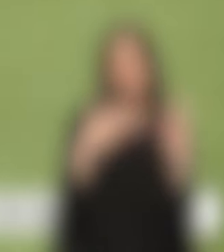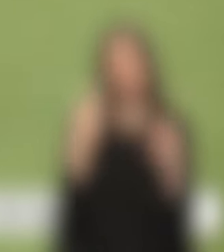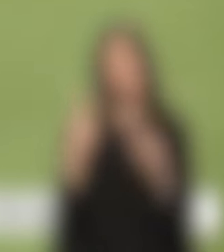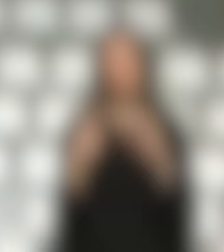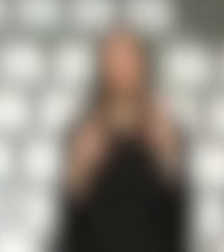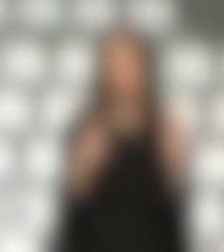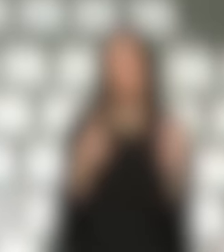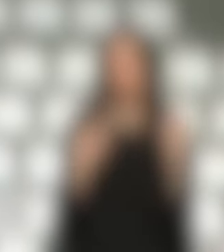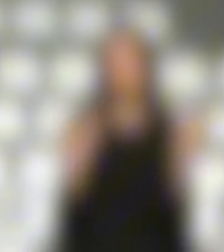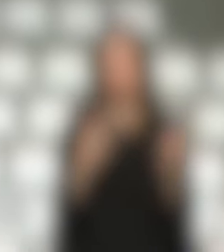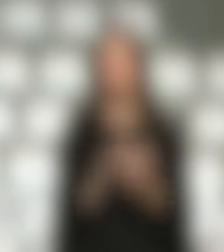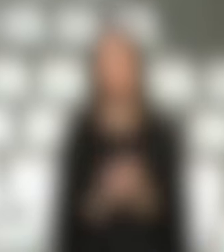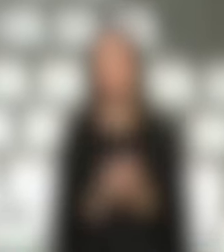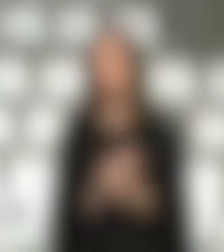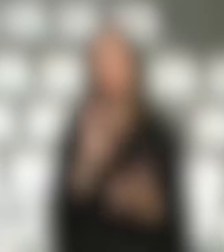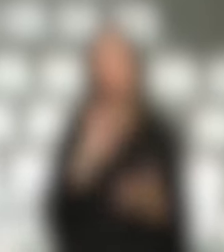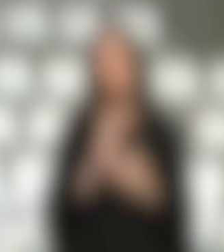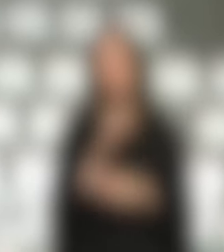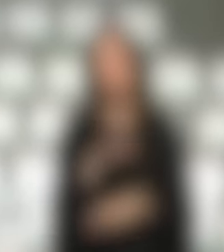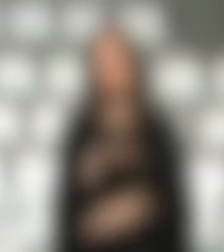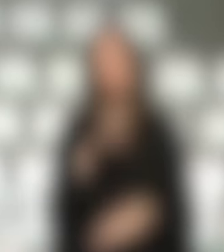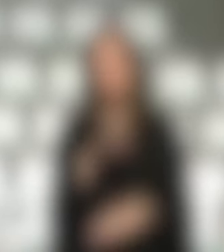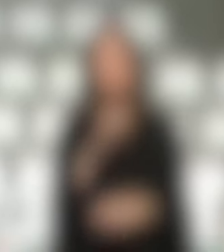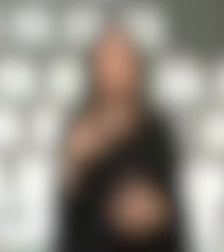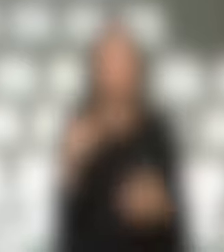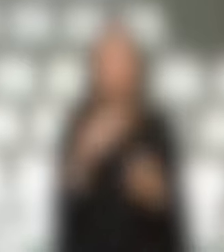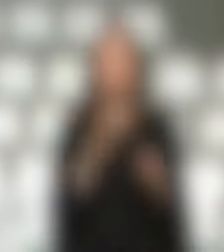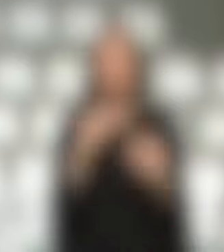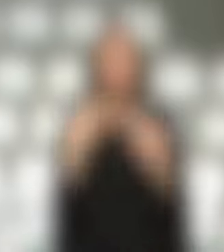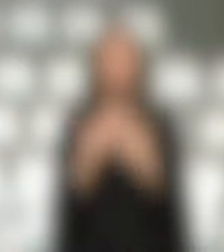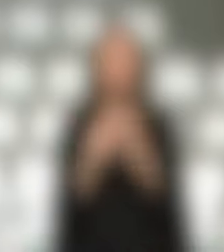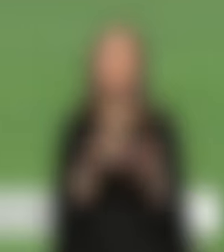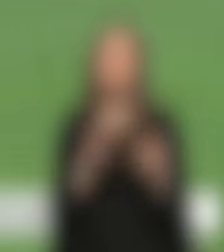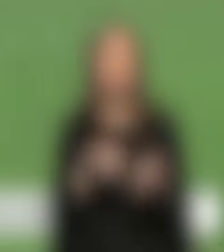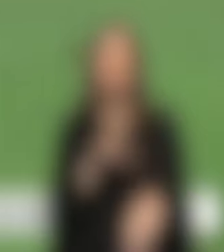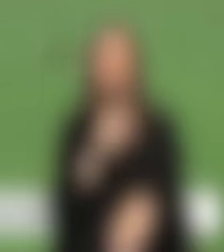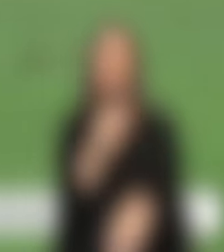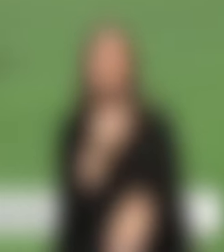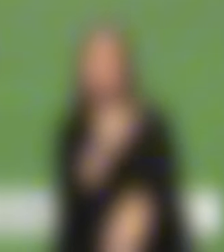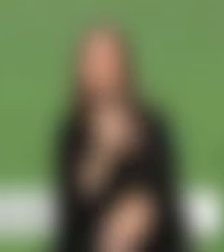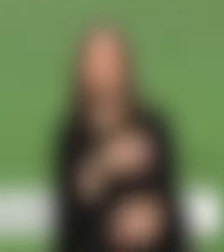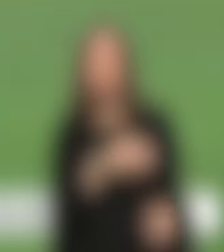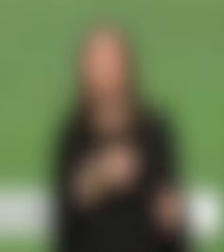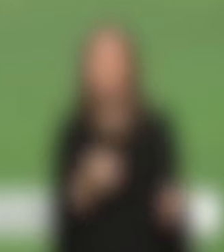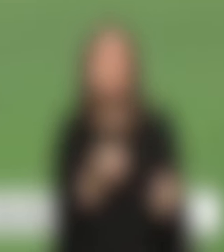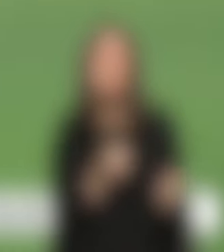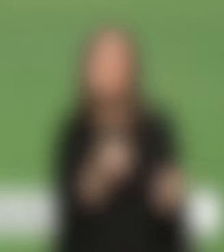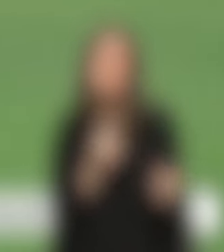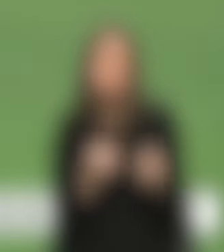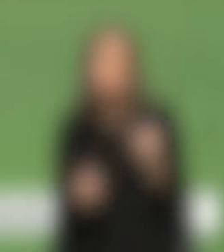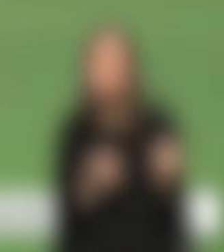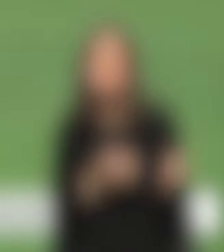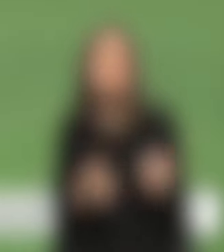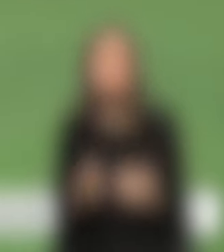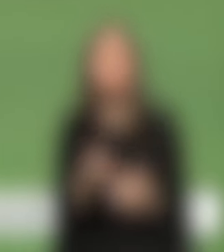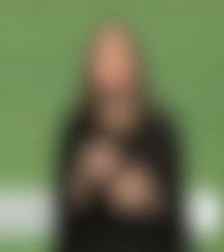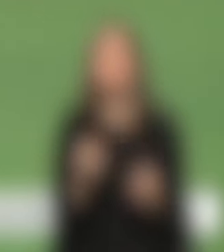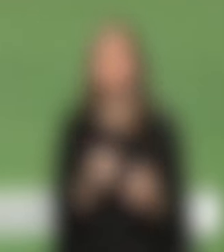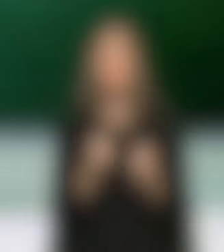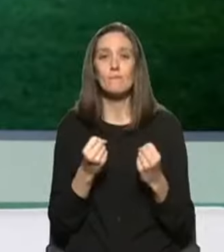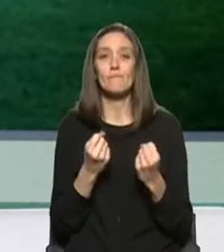último registro na partida. Até final, o Lusitânia não voltou a criar perigo, ficando assim pelo caminho na Taça de